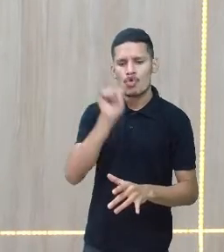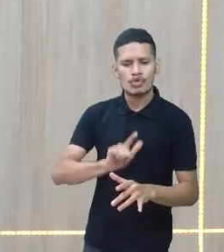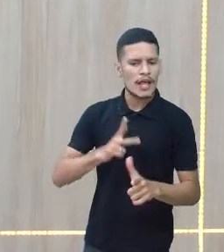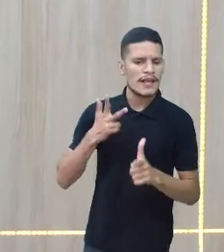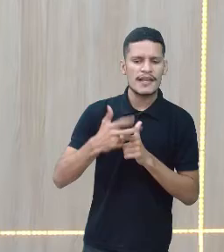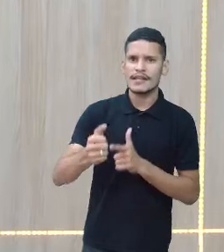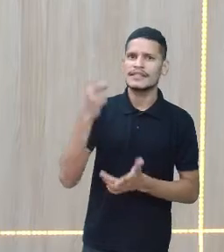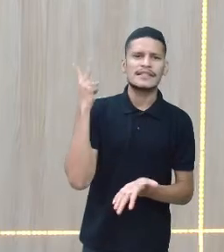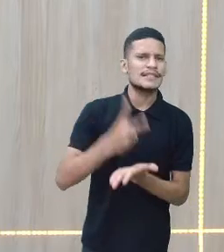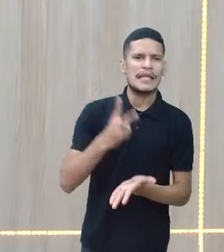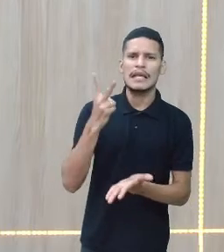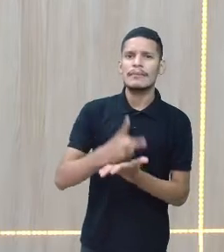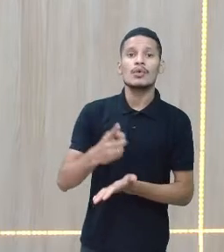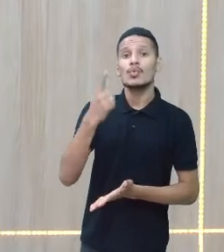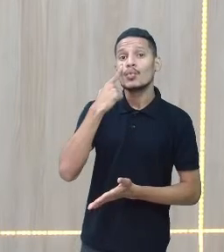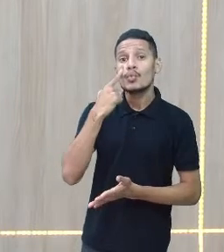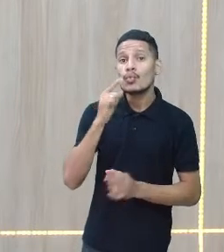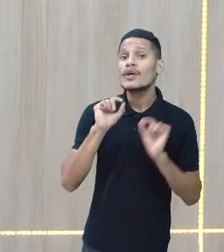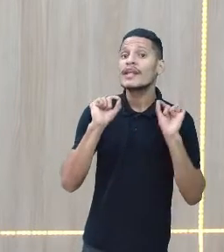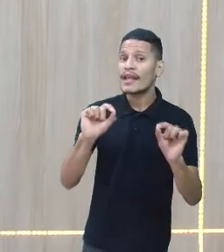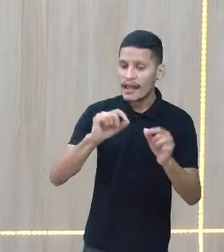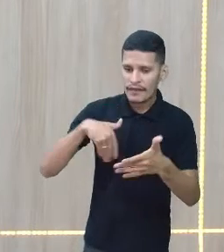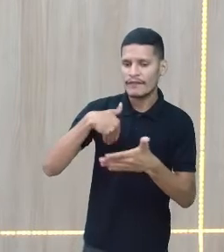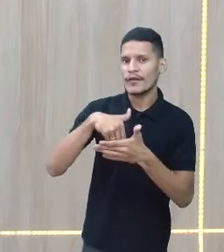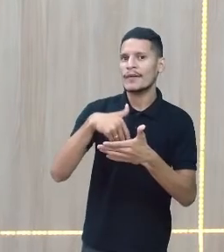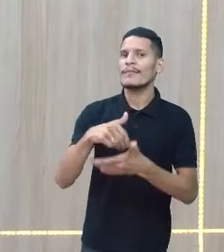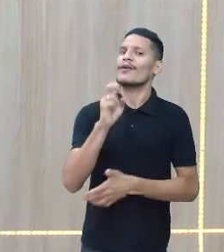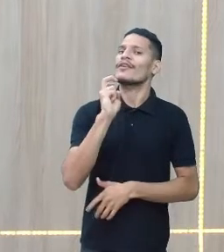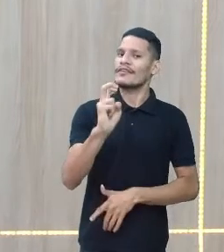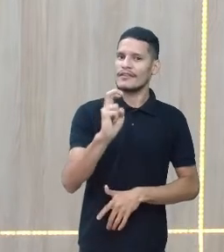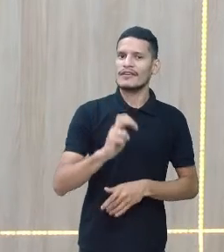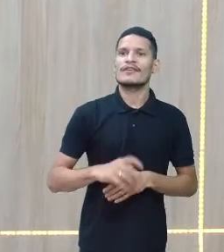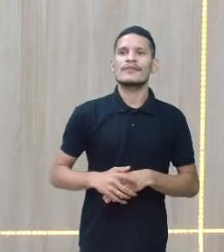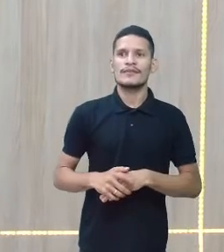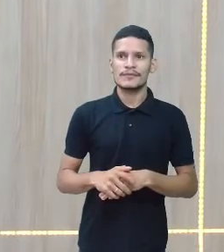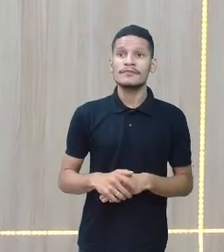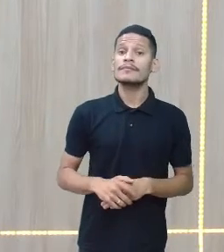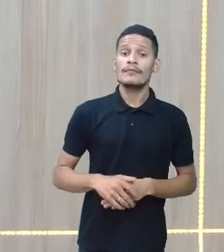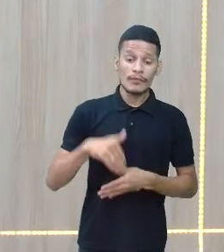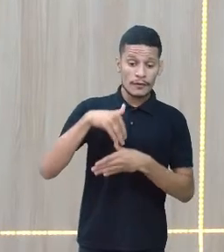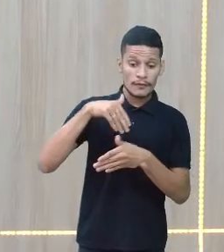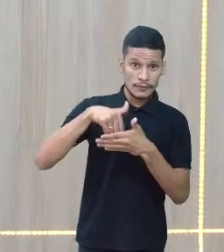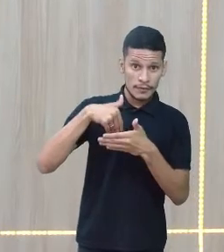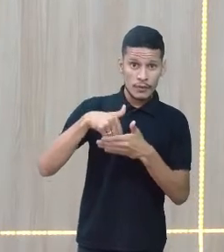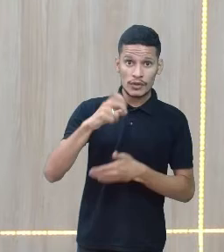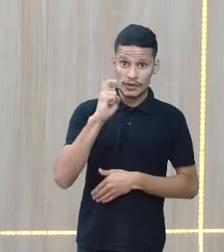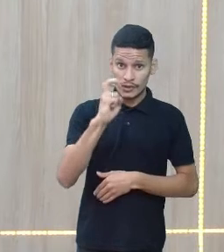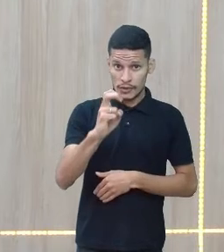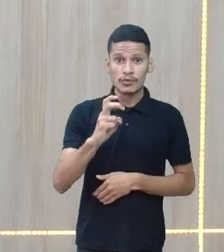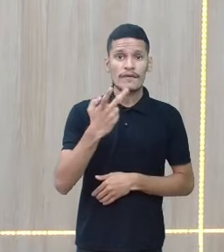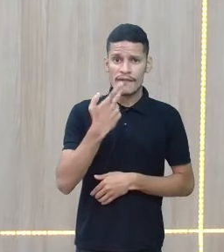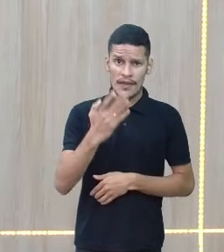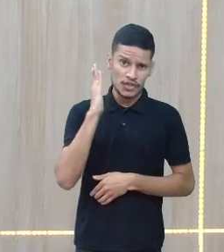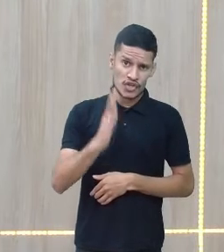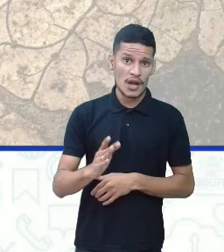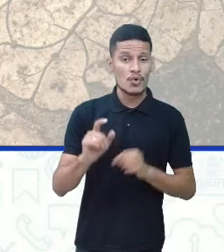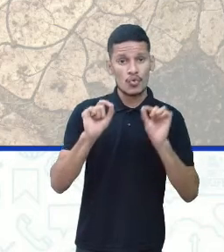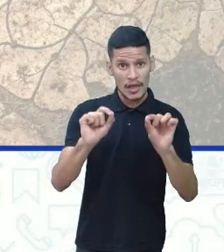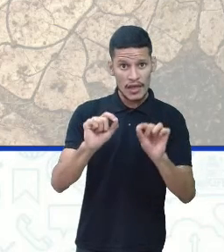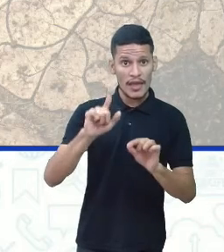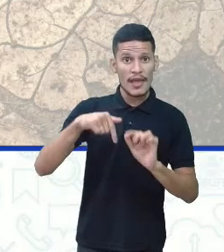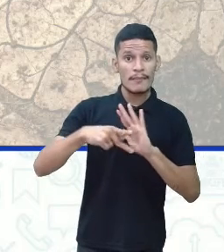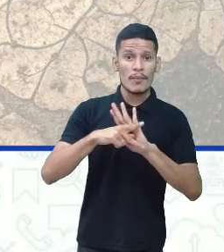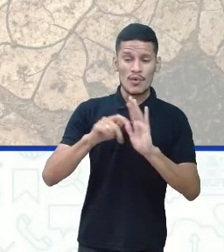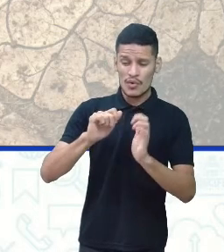boy, o futebol de 5. O futebol de 5, né? Como a gente está falando, ele é